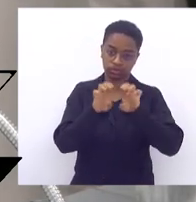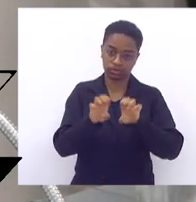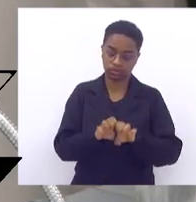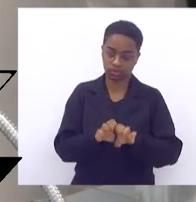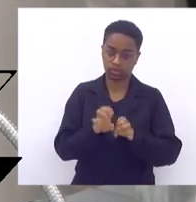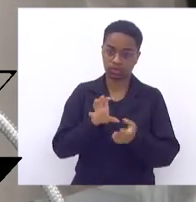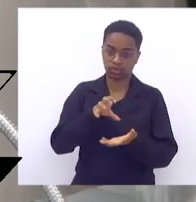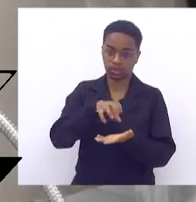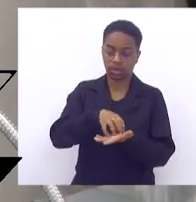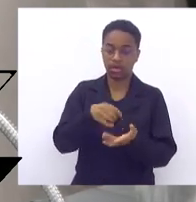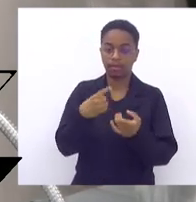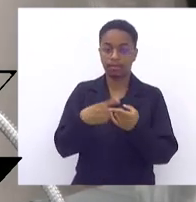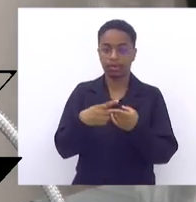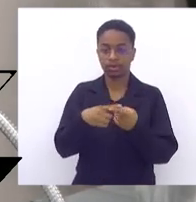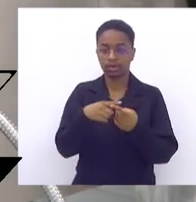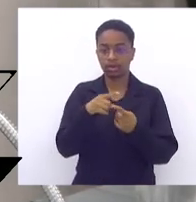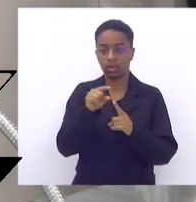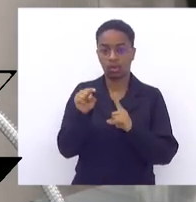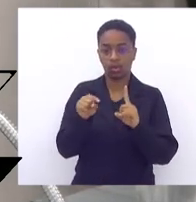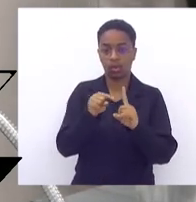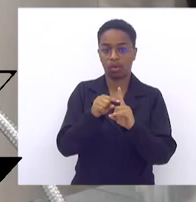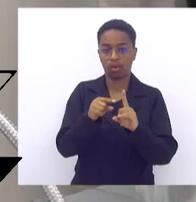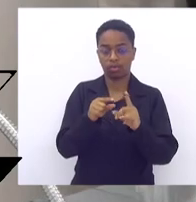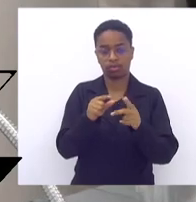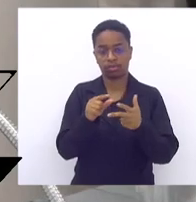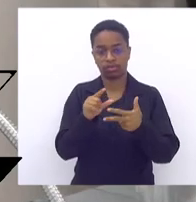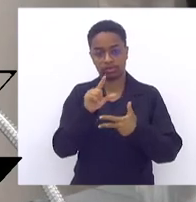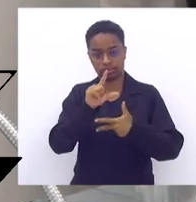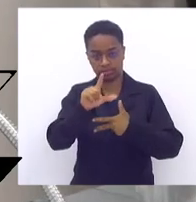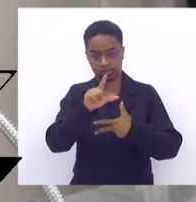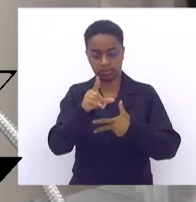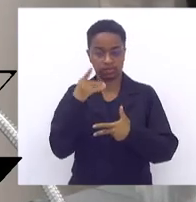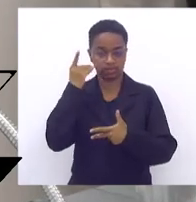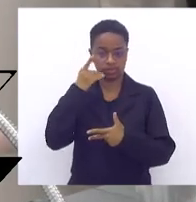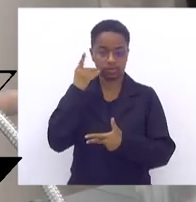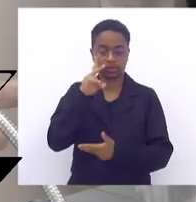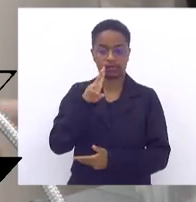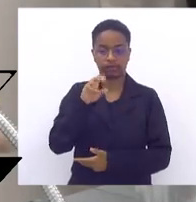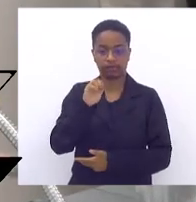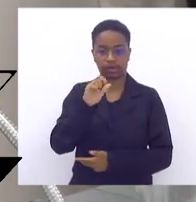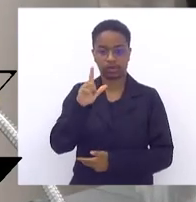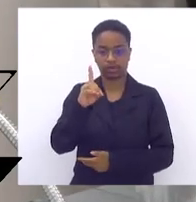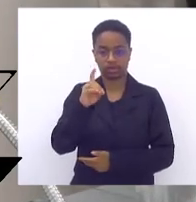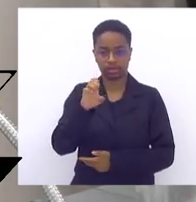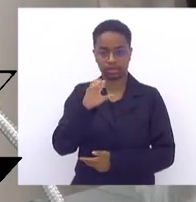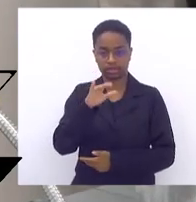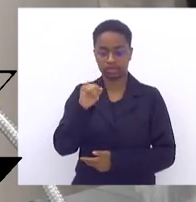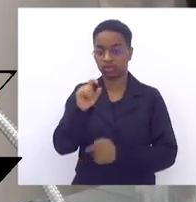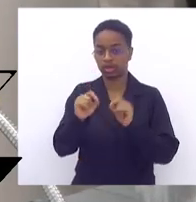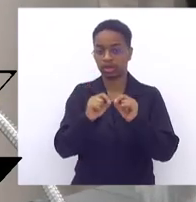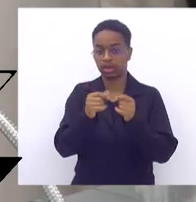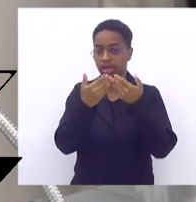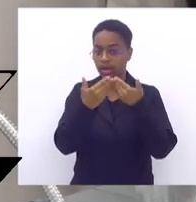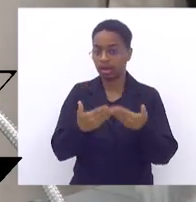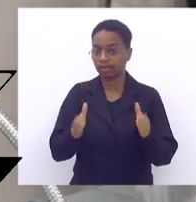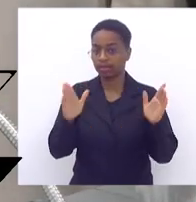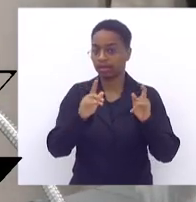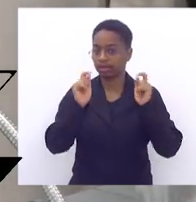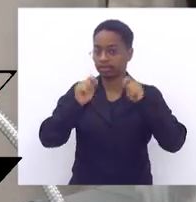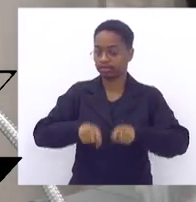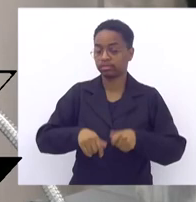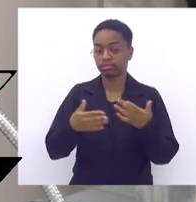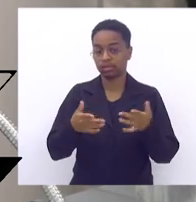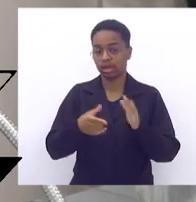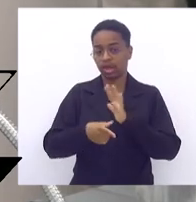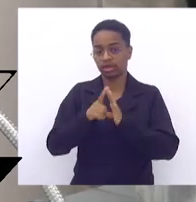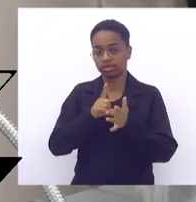que o que pretendeu o legislador, o deputado Valdeci da Saúde, foi ampliar a competência. E aí, naquela discussão